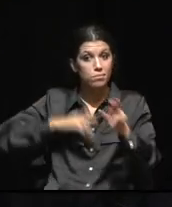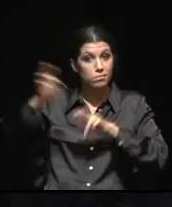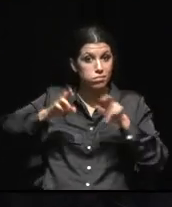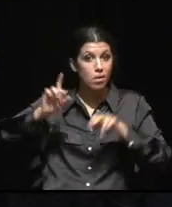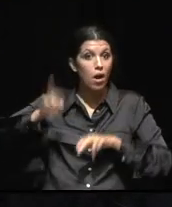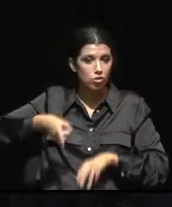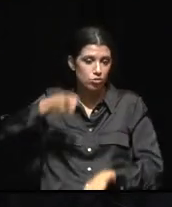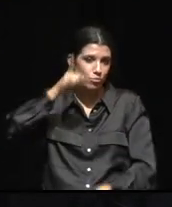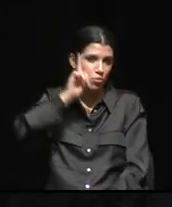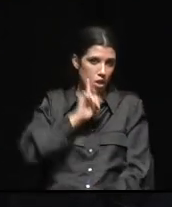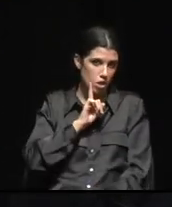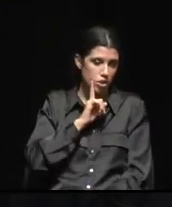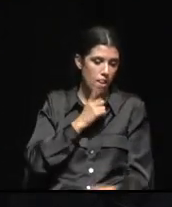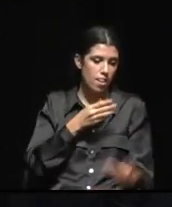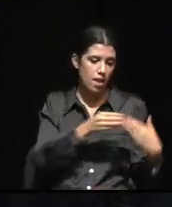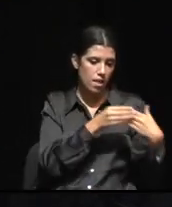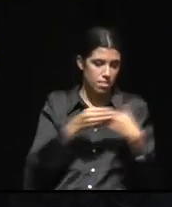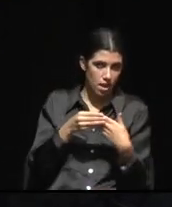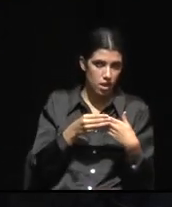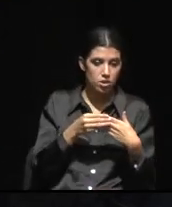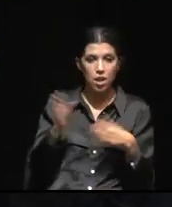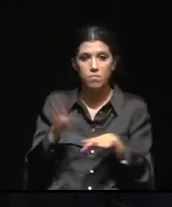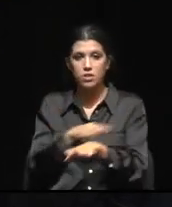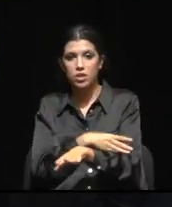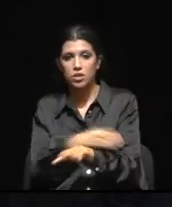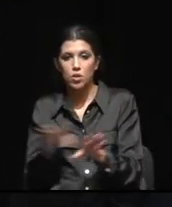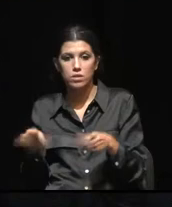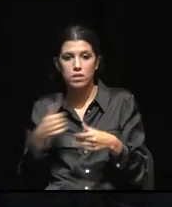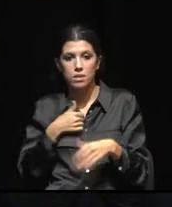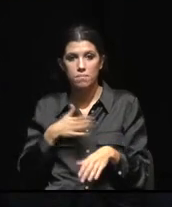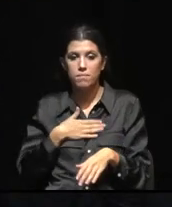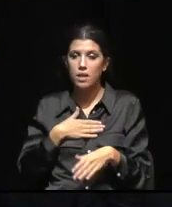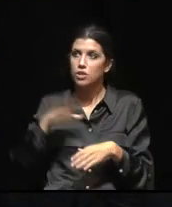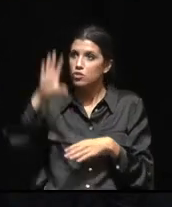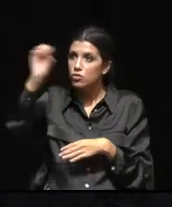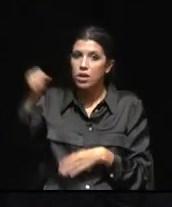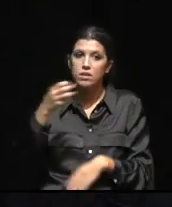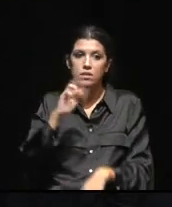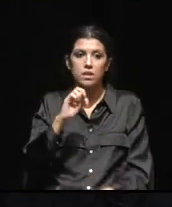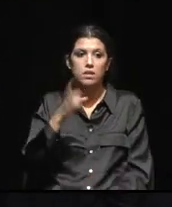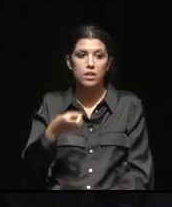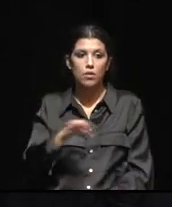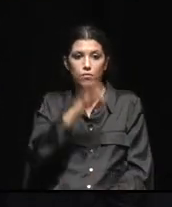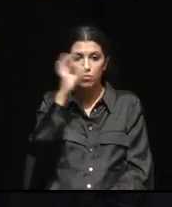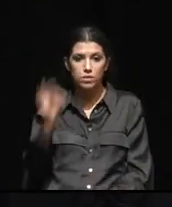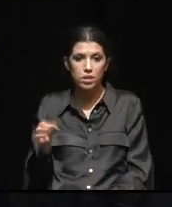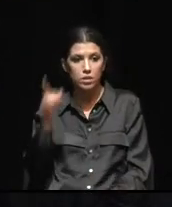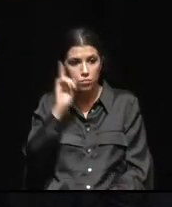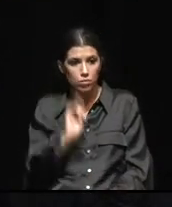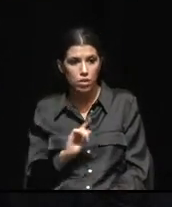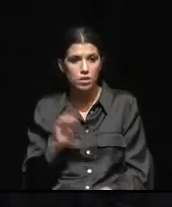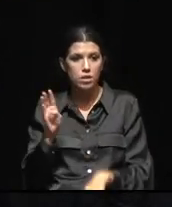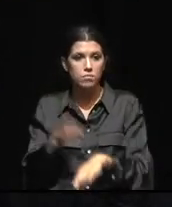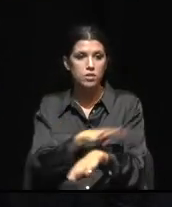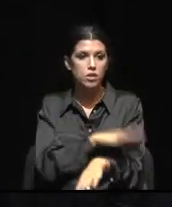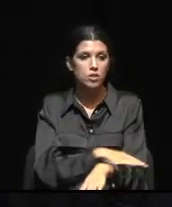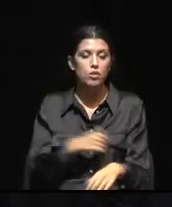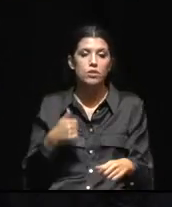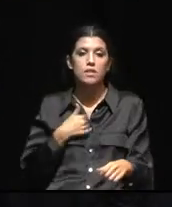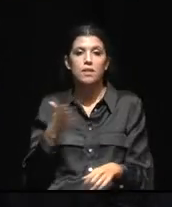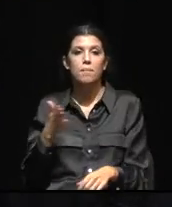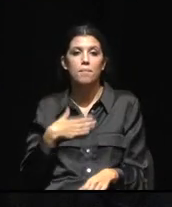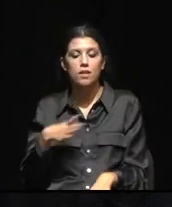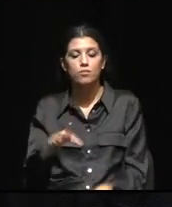bolsa são mulheres nas administrações das empresas do Estado cerca de 39% São mulheres nas administrações das